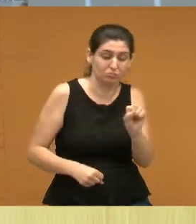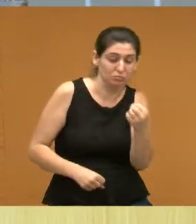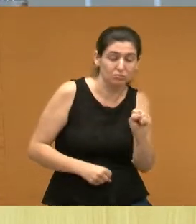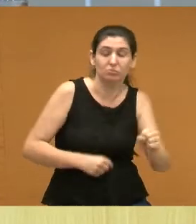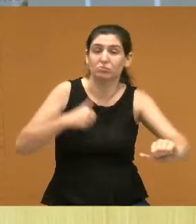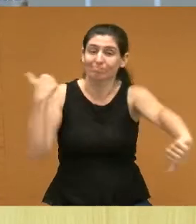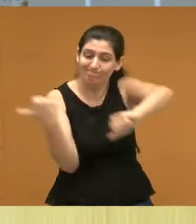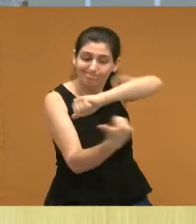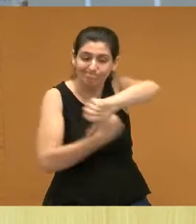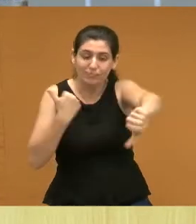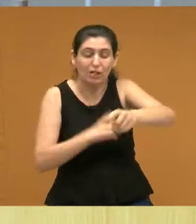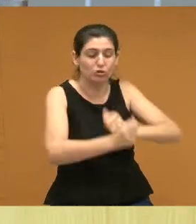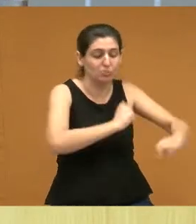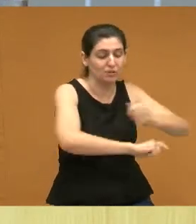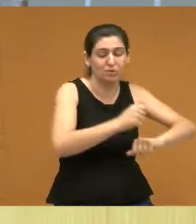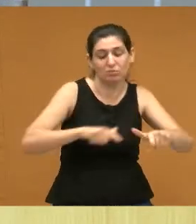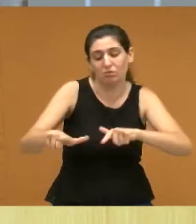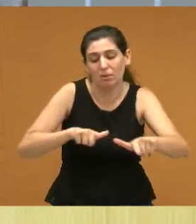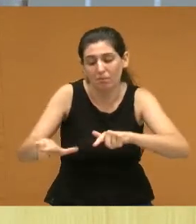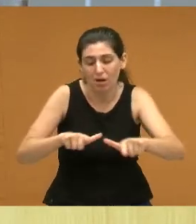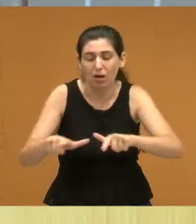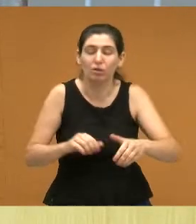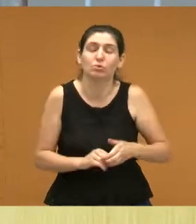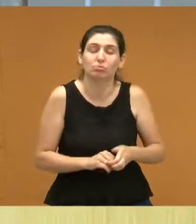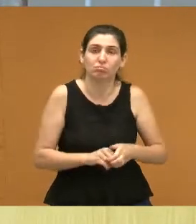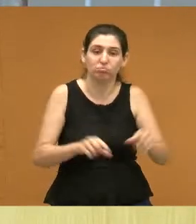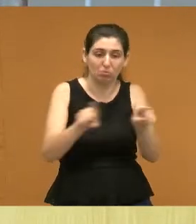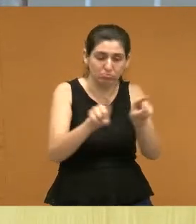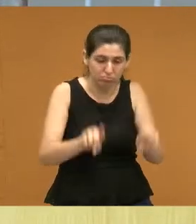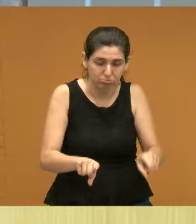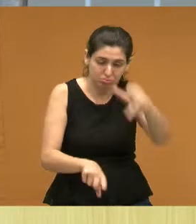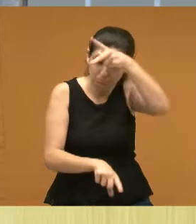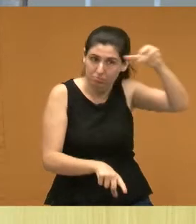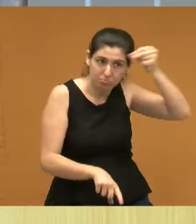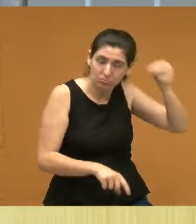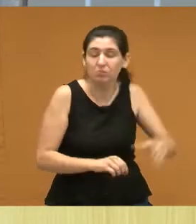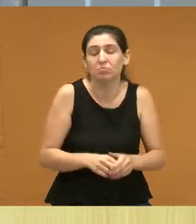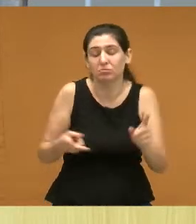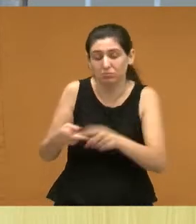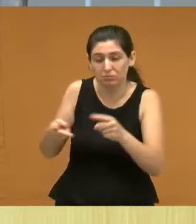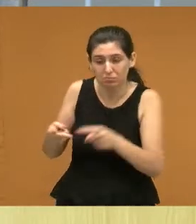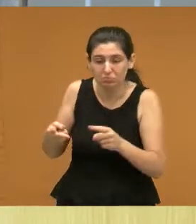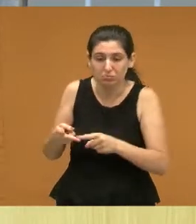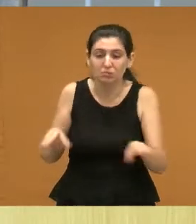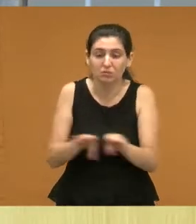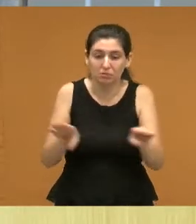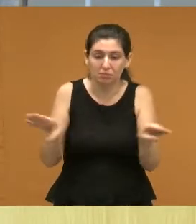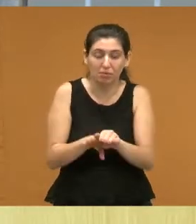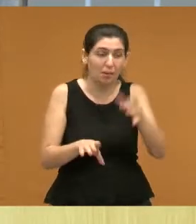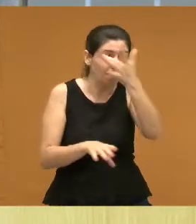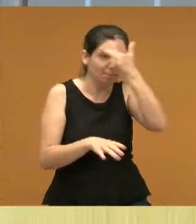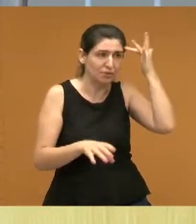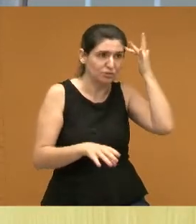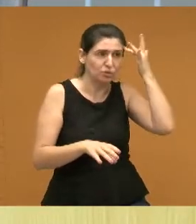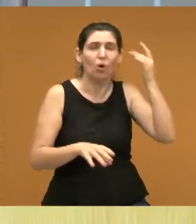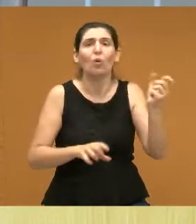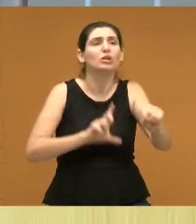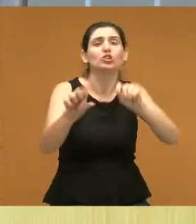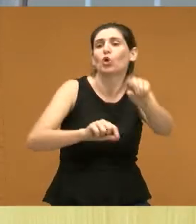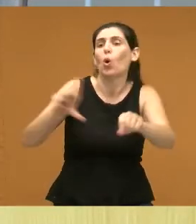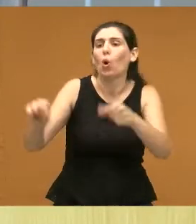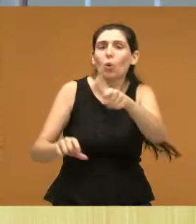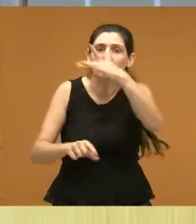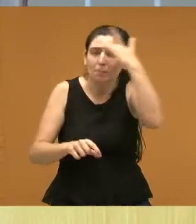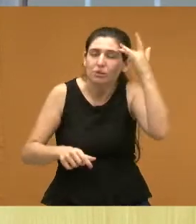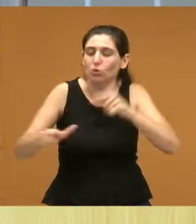estrutura administrativa, os cargos de provimento em comissão, cargos de confiança privativos de servidor efetivo, as